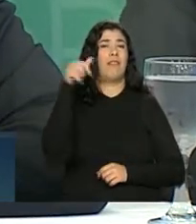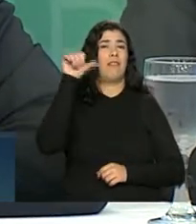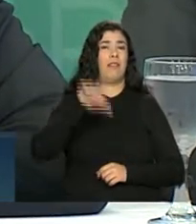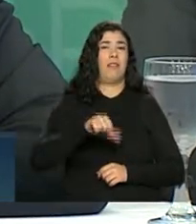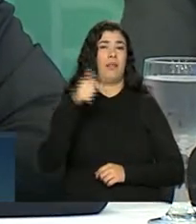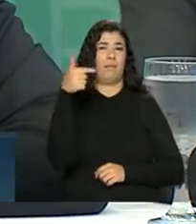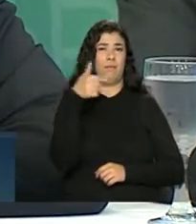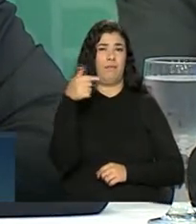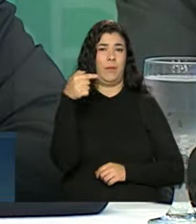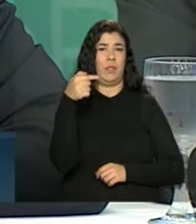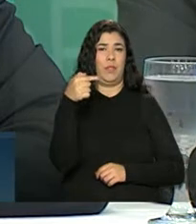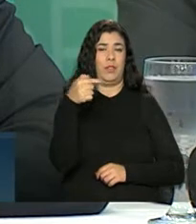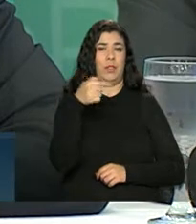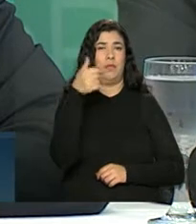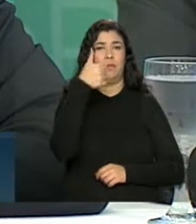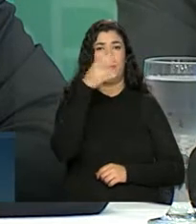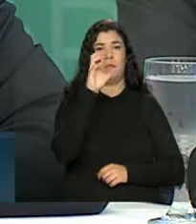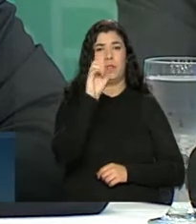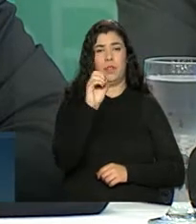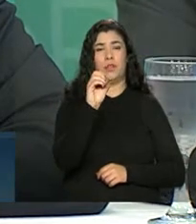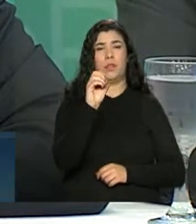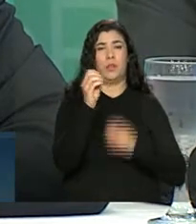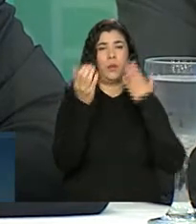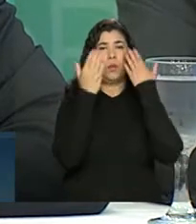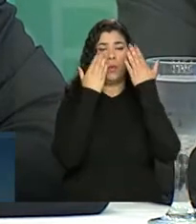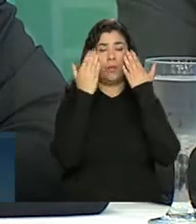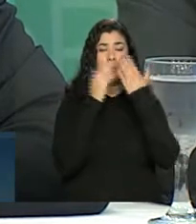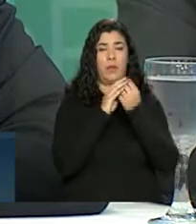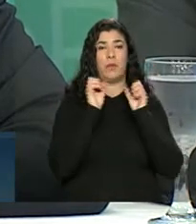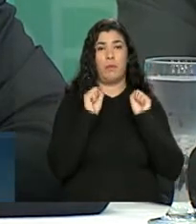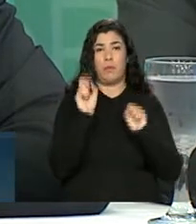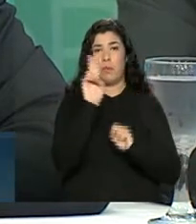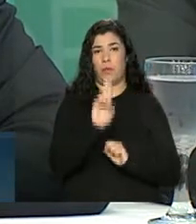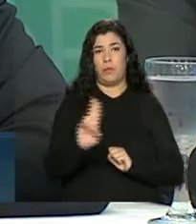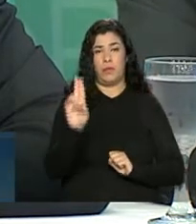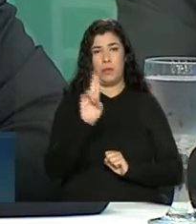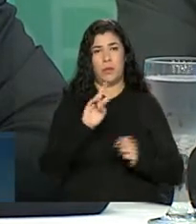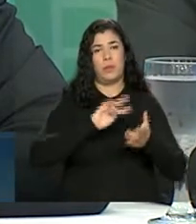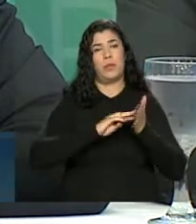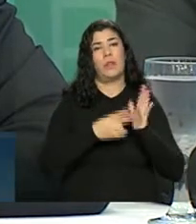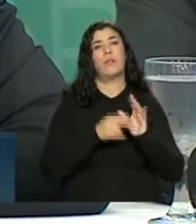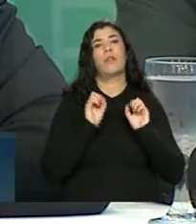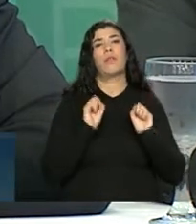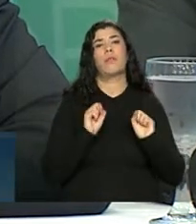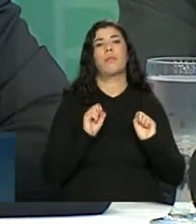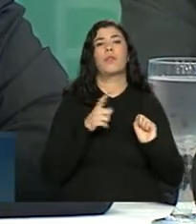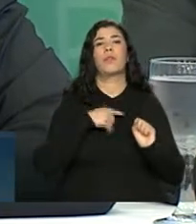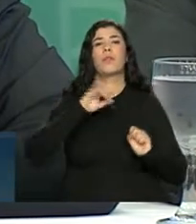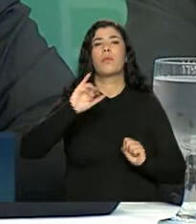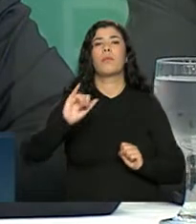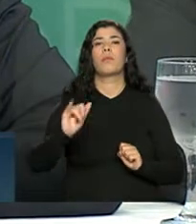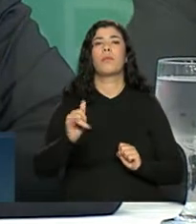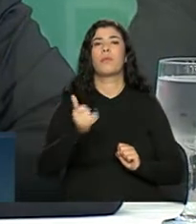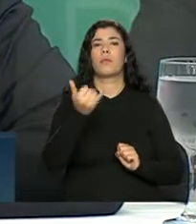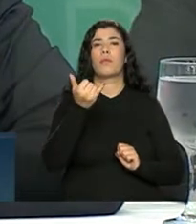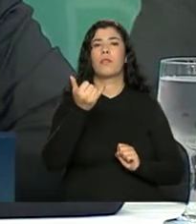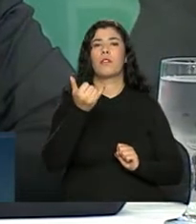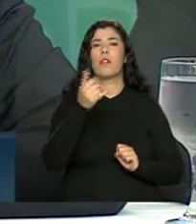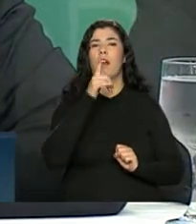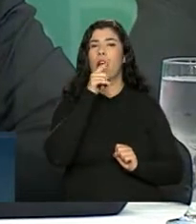-11% de maneira arredondada em relação ao volume útil O que significa que você ainda está usando água